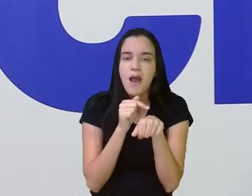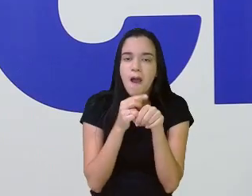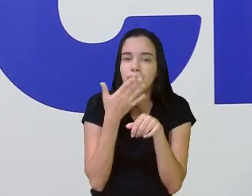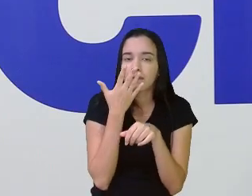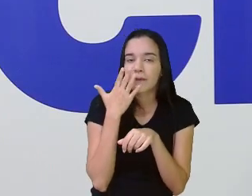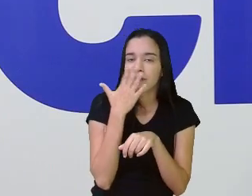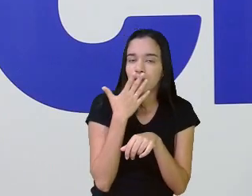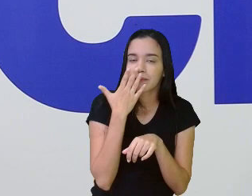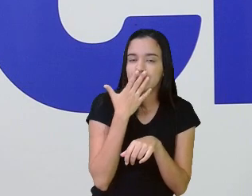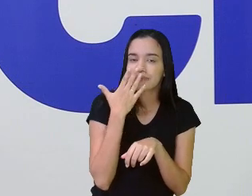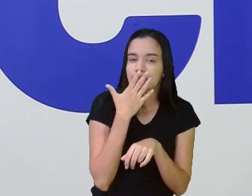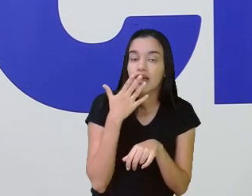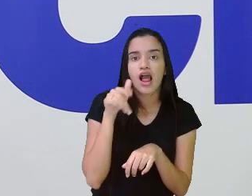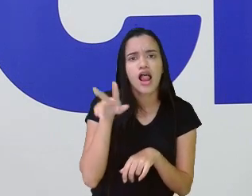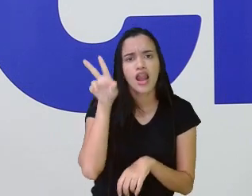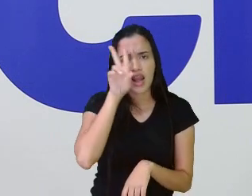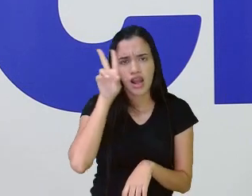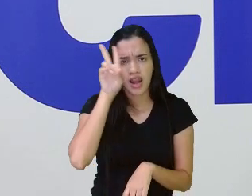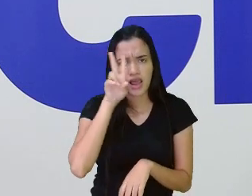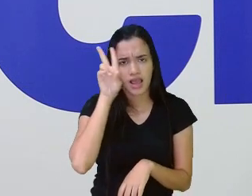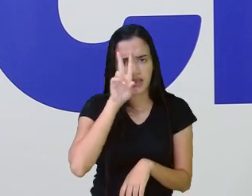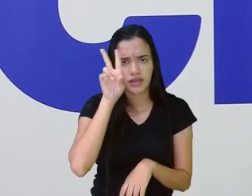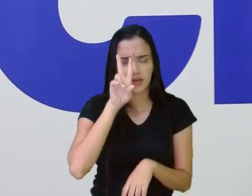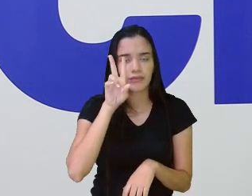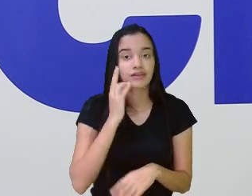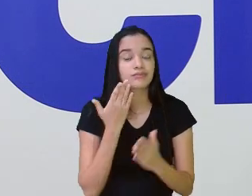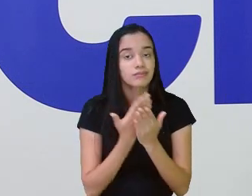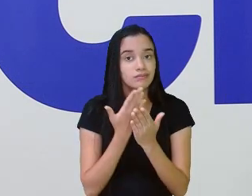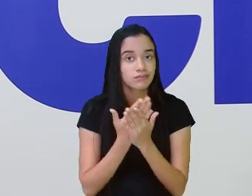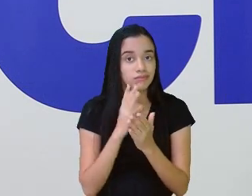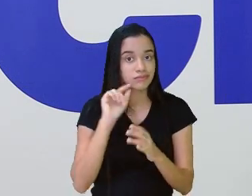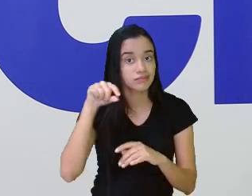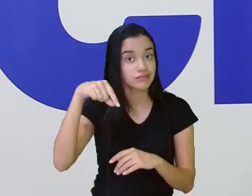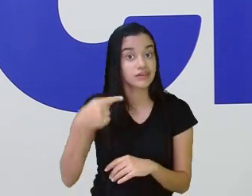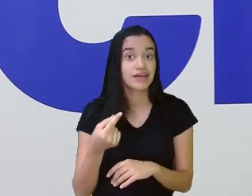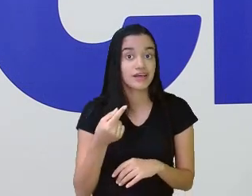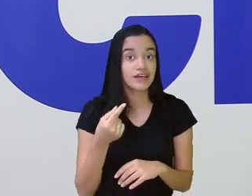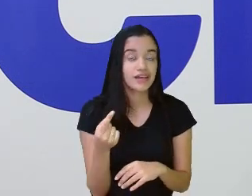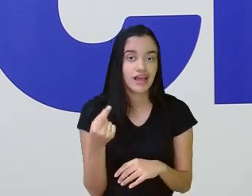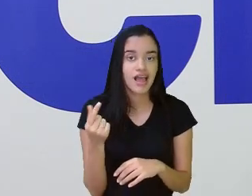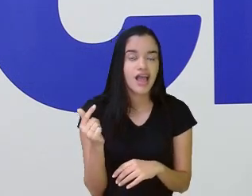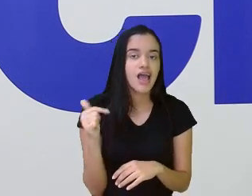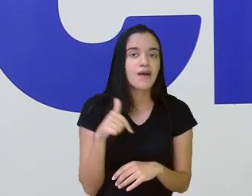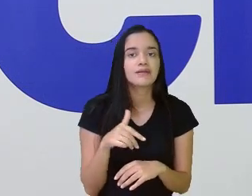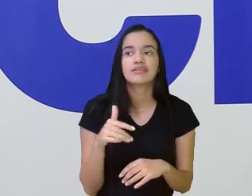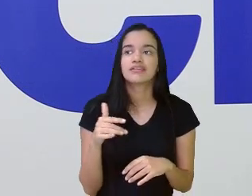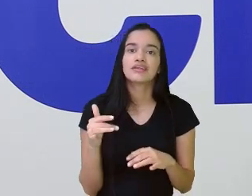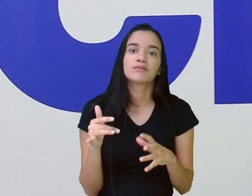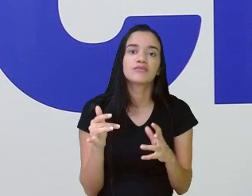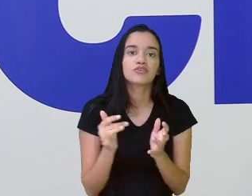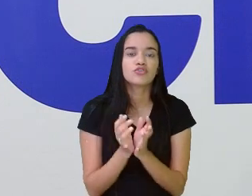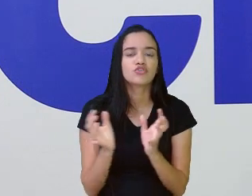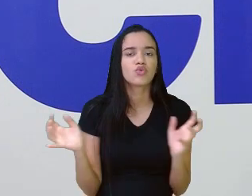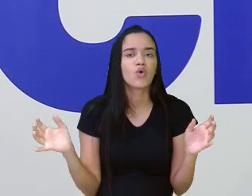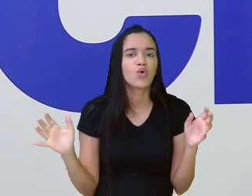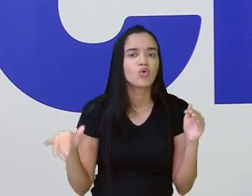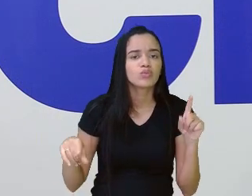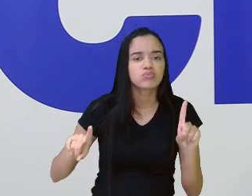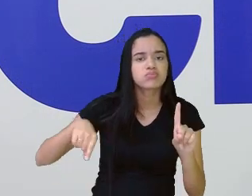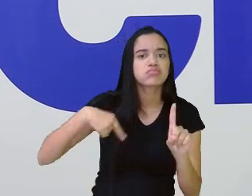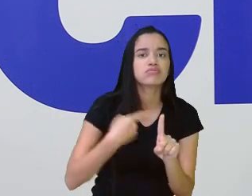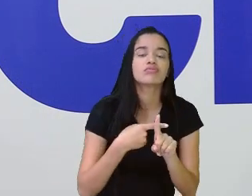Quem sabe, lembram que ela disse que na próximas aulas, quem sabe faria aqui, podemos unir as nossas aulas, vai a sugestão,